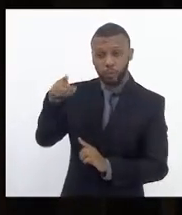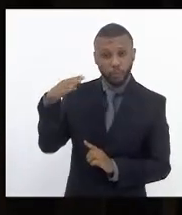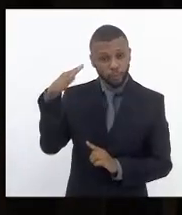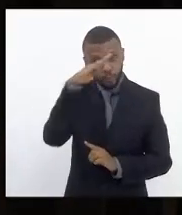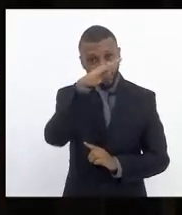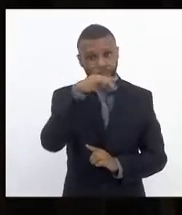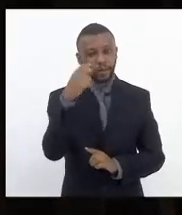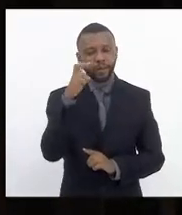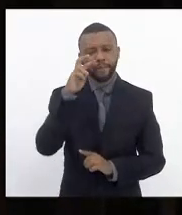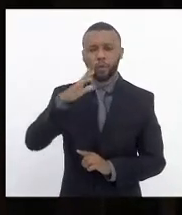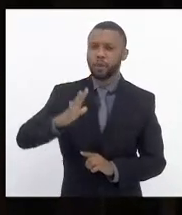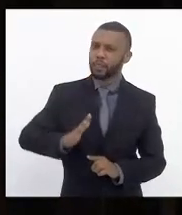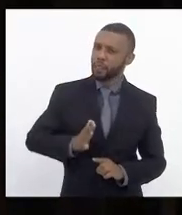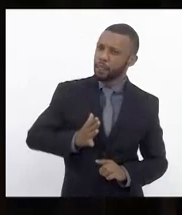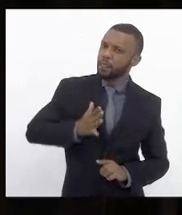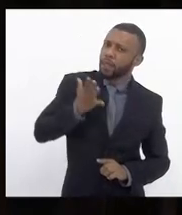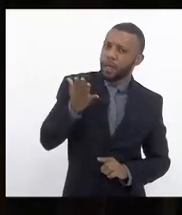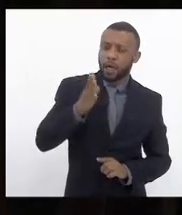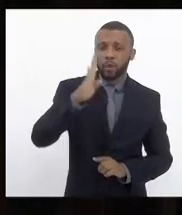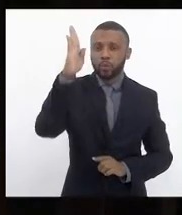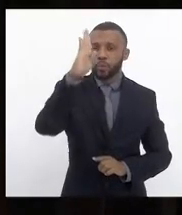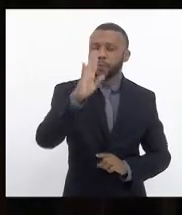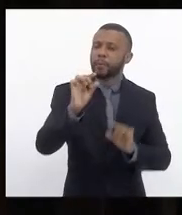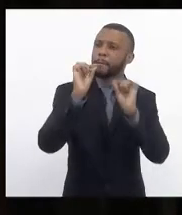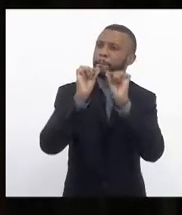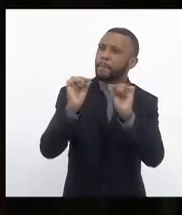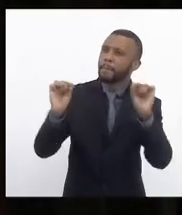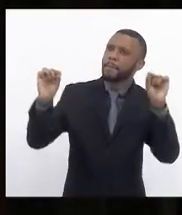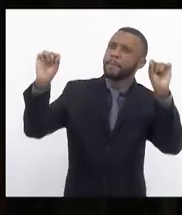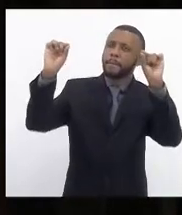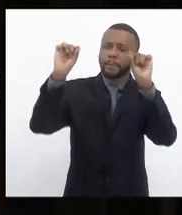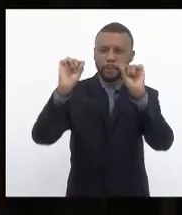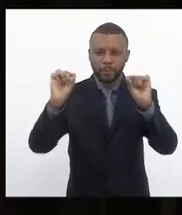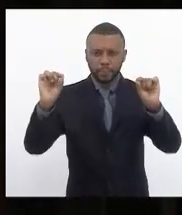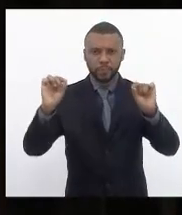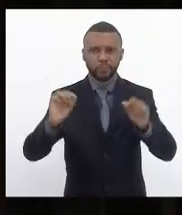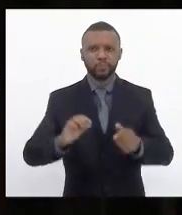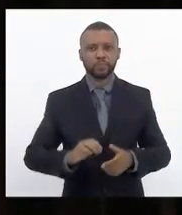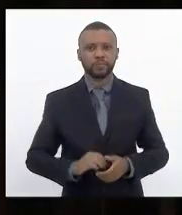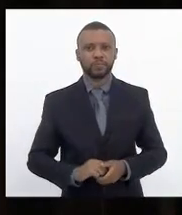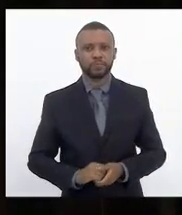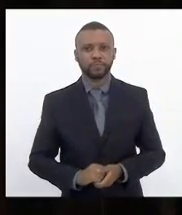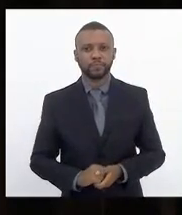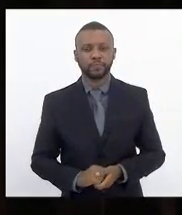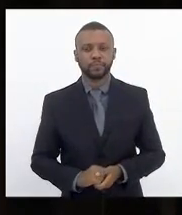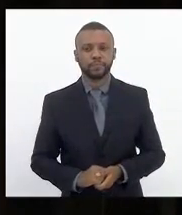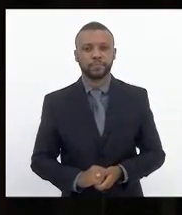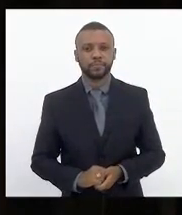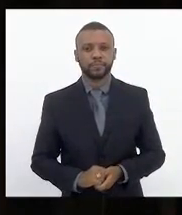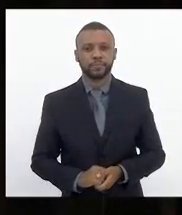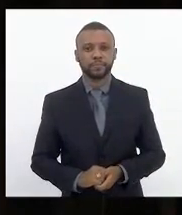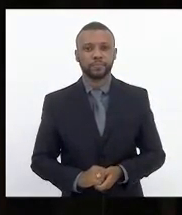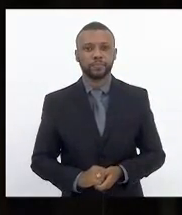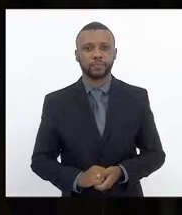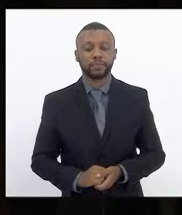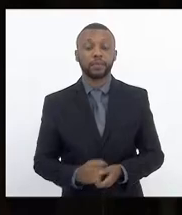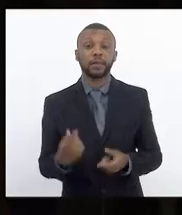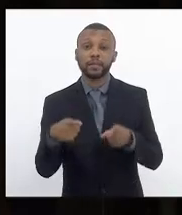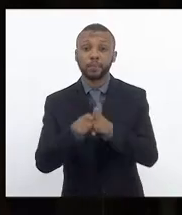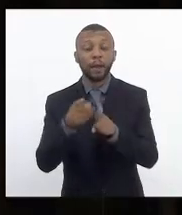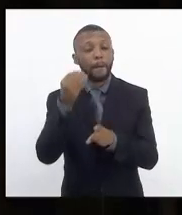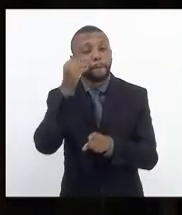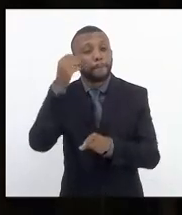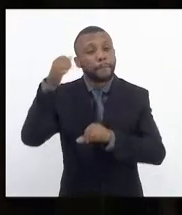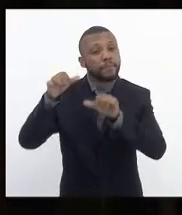tragédia que está correndo no Brasil afora é a o regime de recuperação fiscal também prevê a